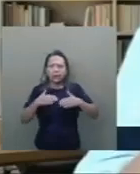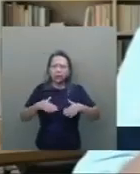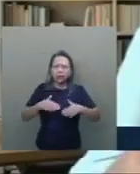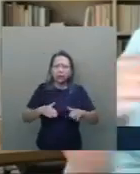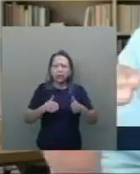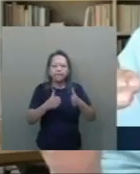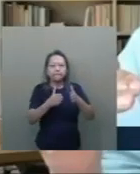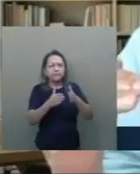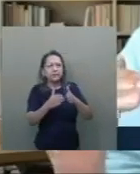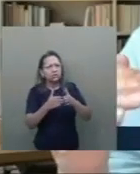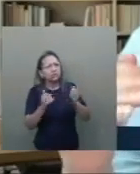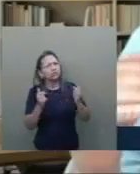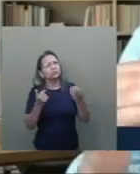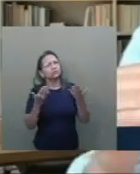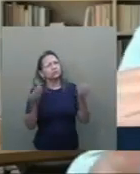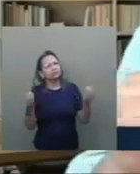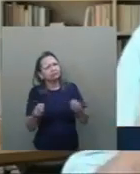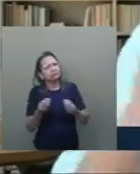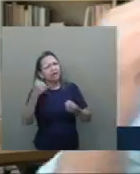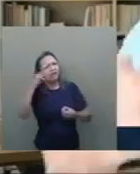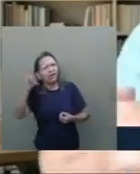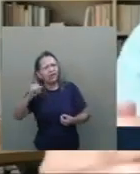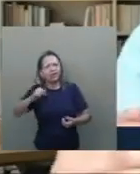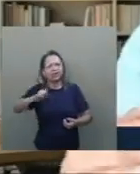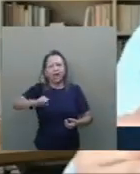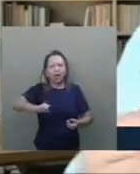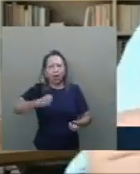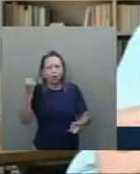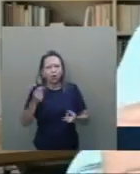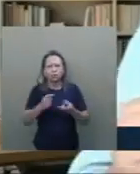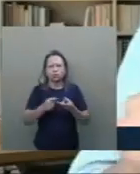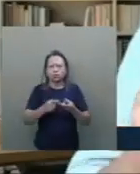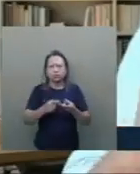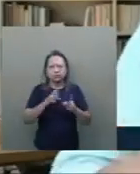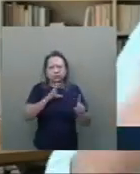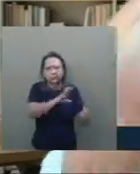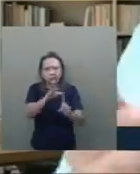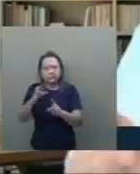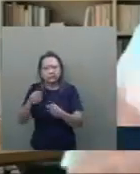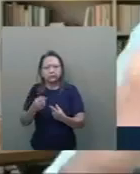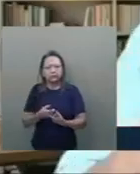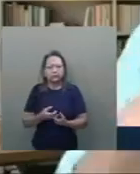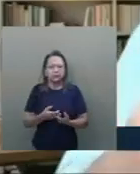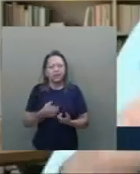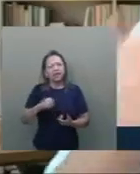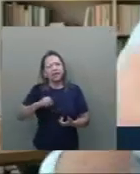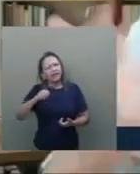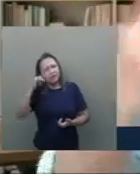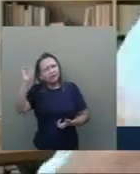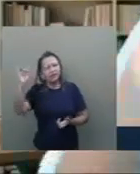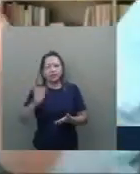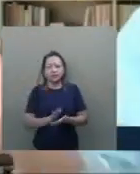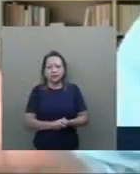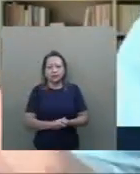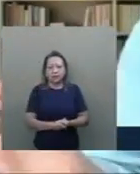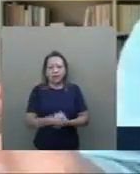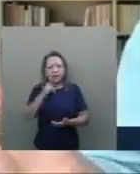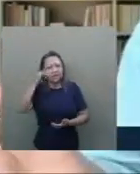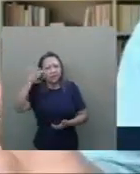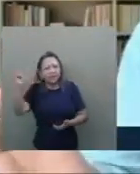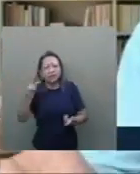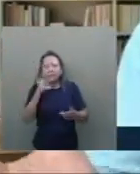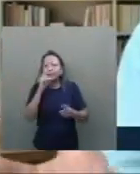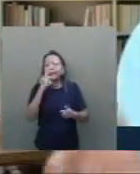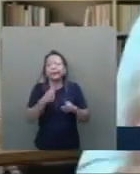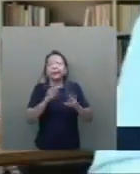que não se use a política do ódio, do ataque, de querer só atacar o adversário como se fosse um inimigo de morte, meu Deus do